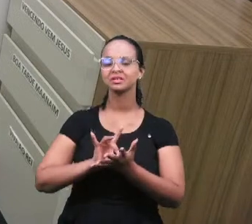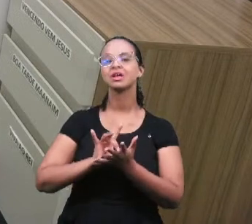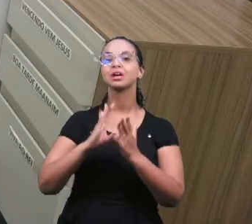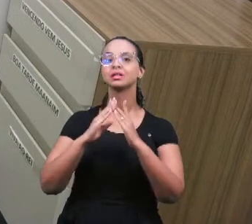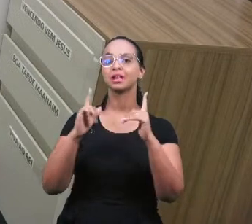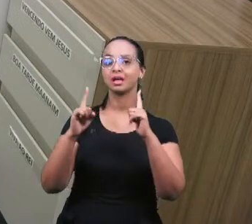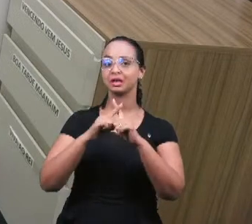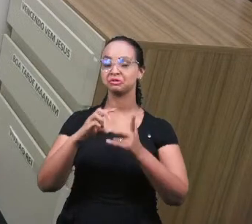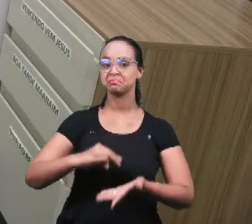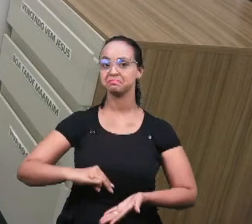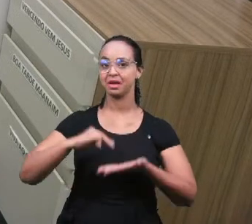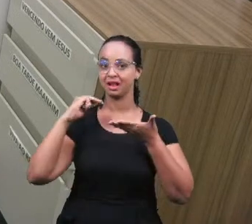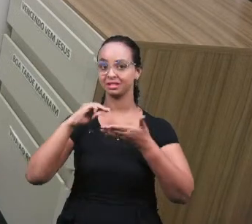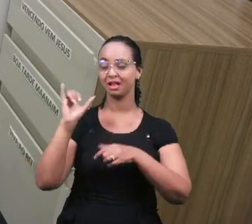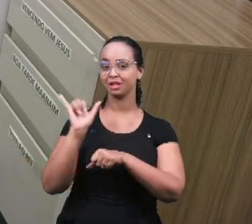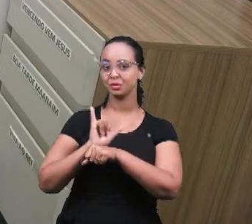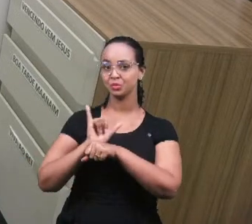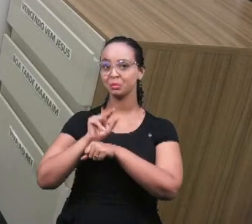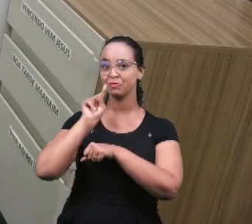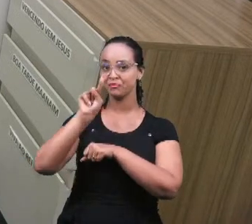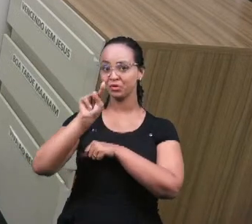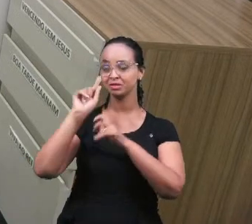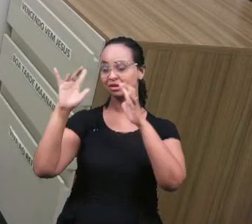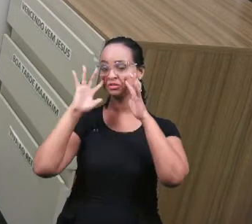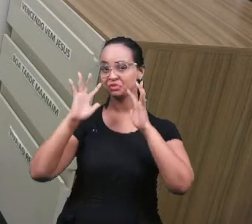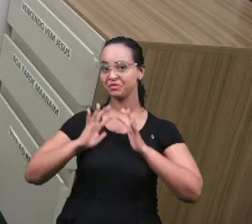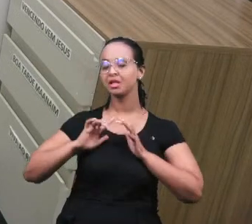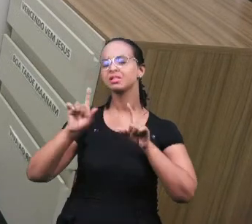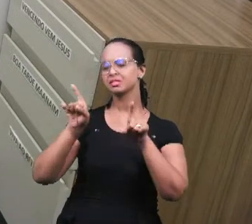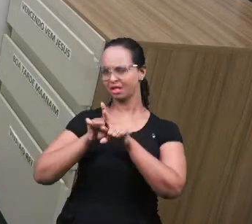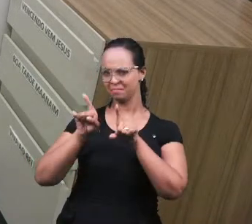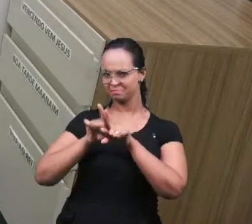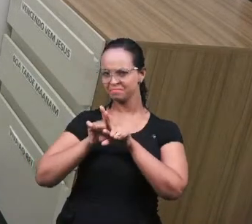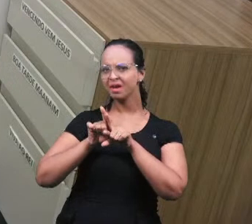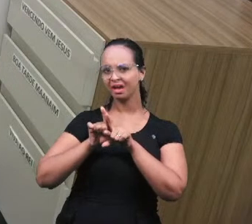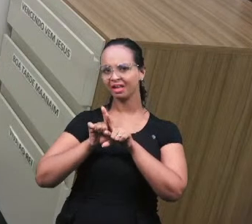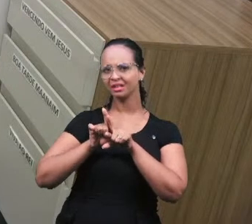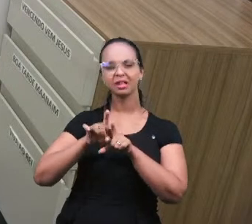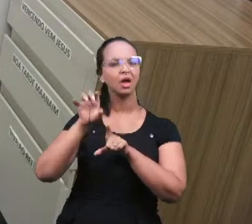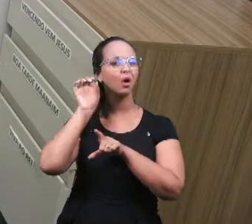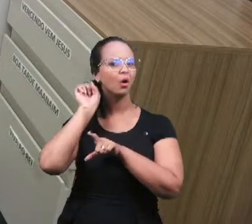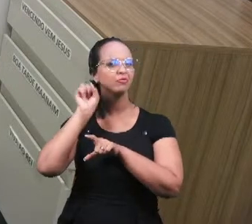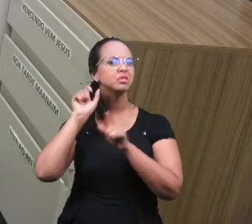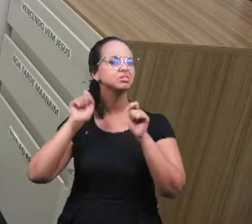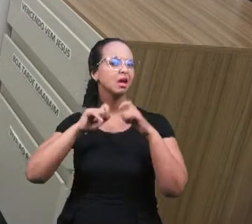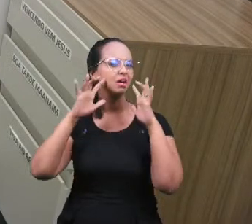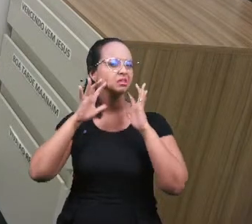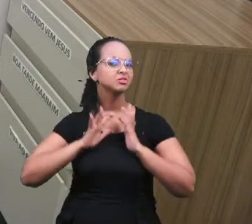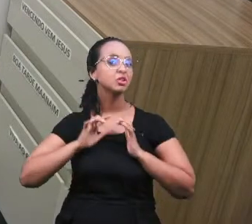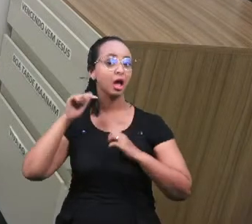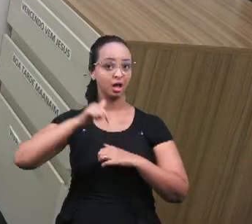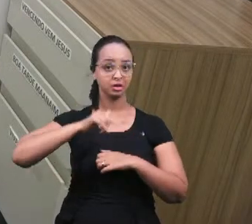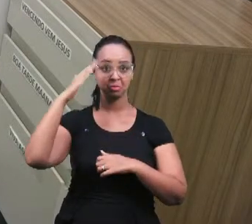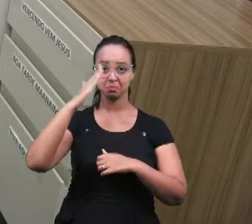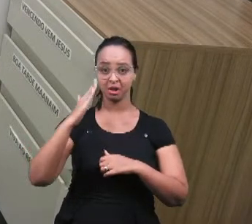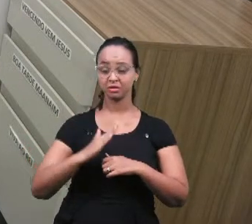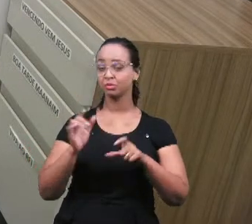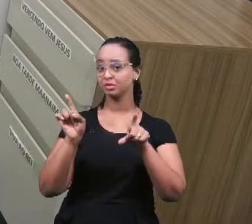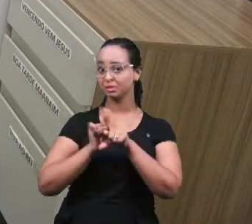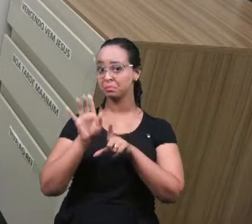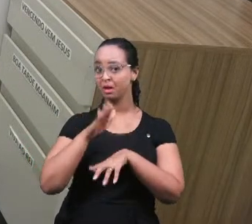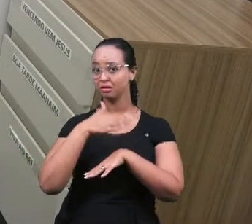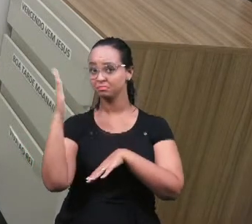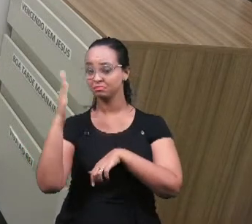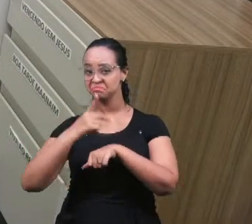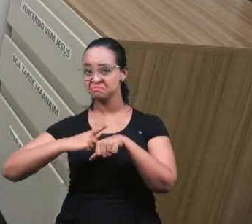no YouTube. Você que nos acompanha, está nos assistindo, nos ouvindo no Brasil e no exterior. Estamos com a nossa programação